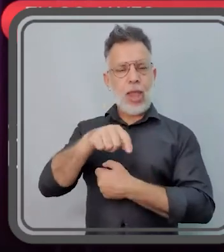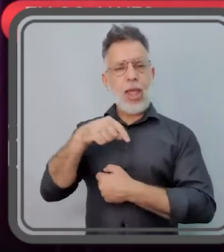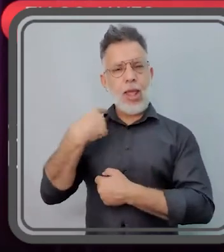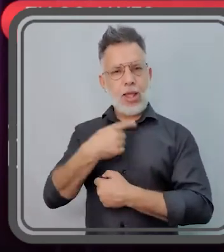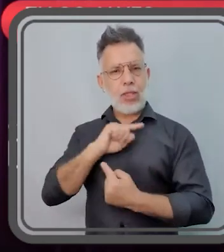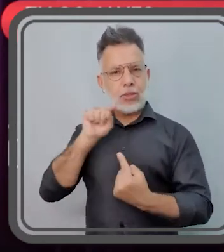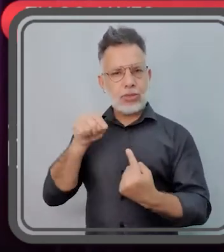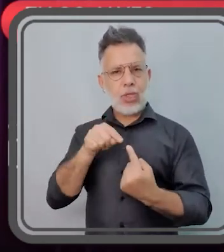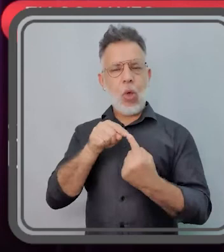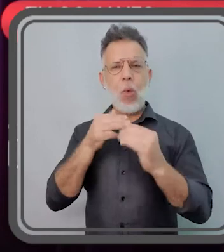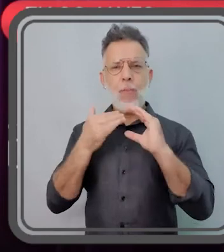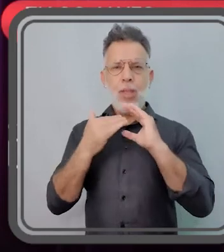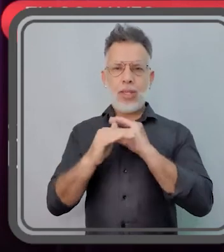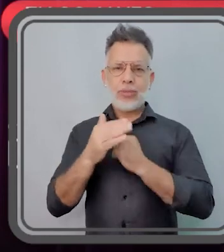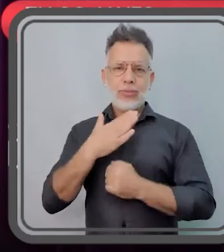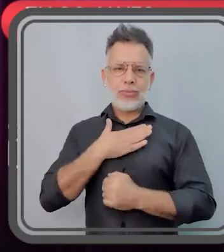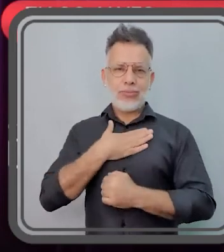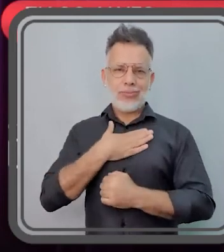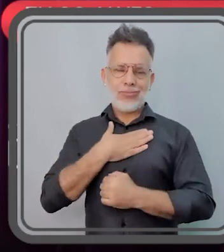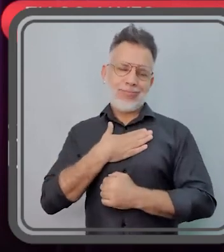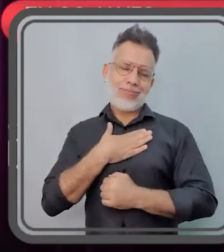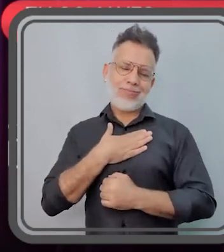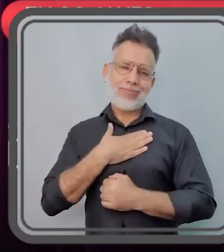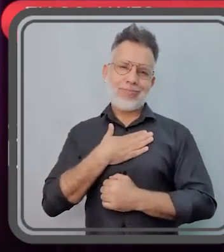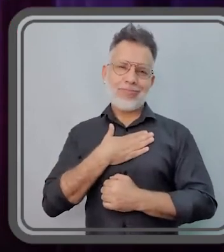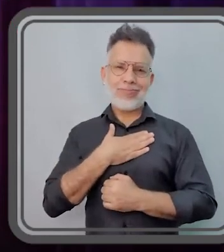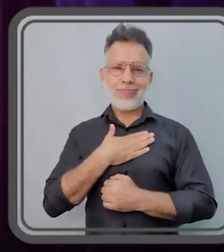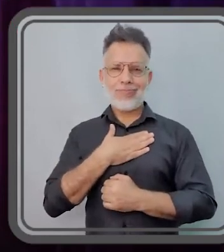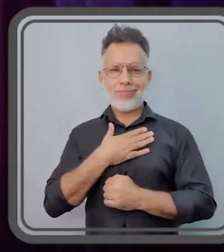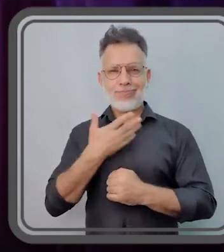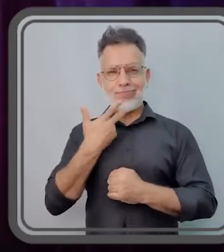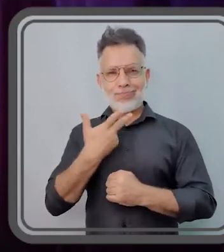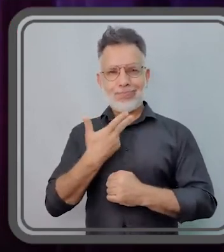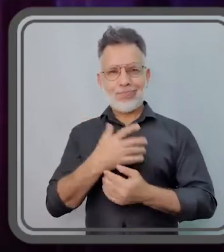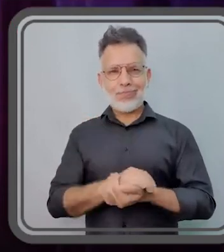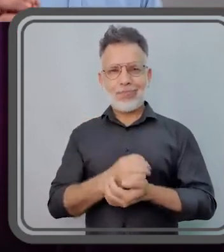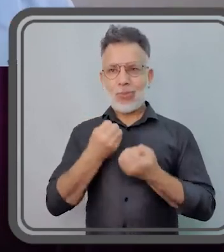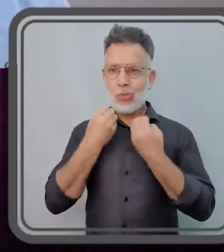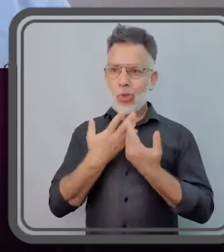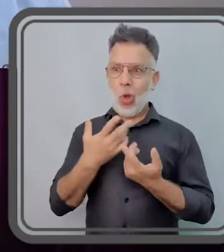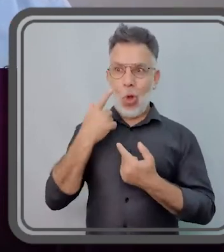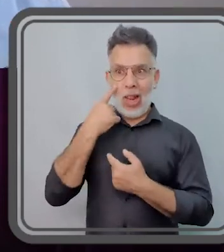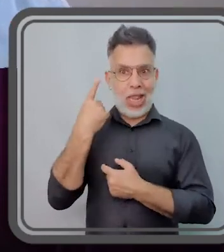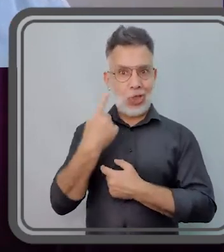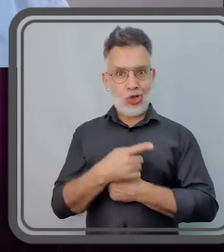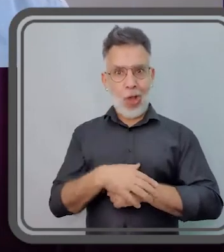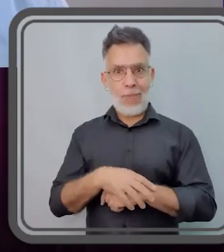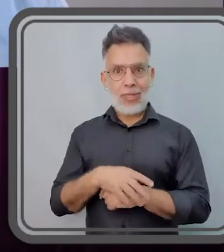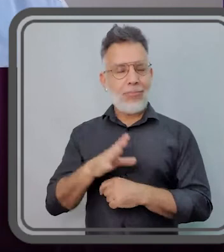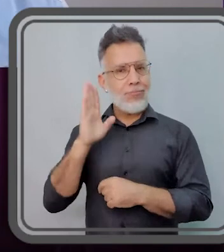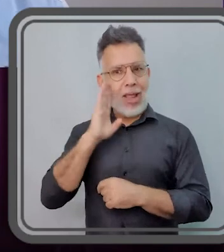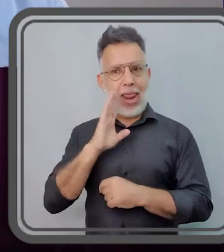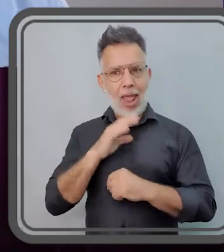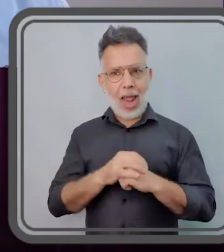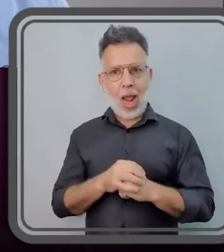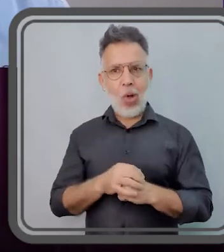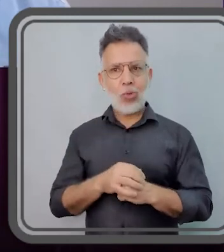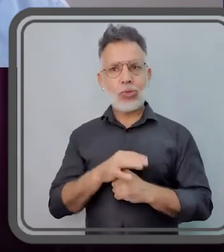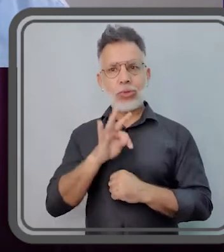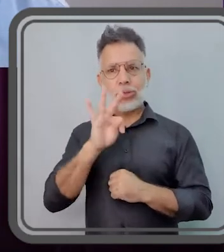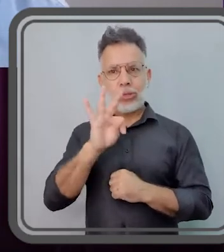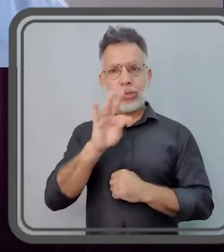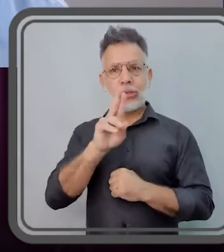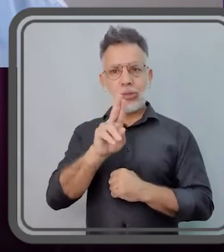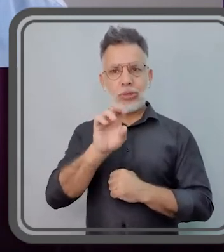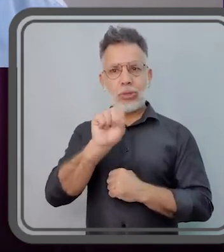uma mensagem de minha parte, Thiago. Muito bom. Olha só, pessoal, que legal, hein? Então, tu já deixou claro,